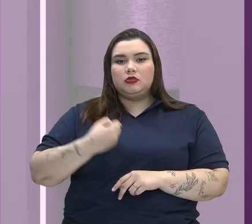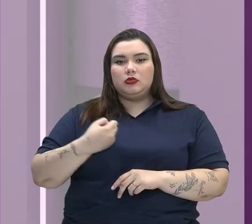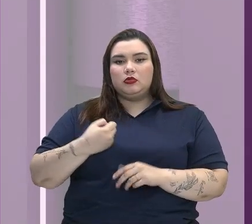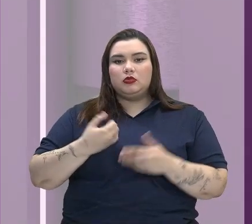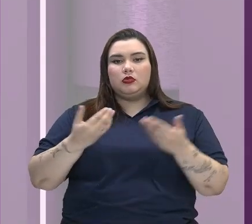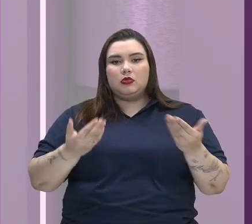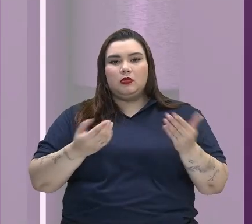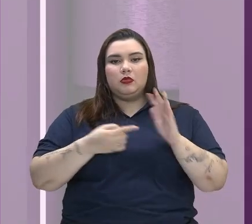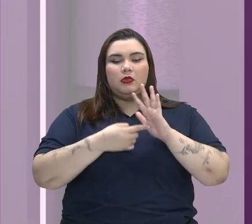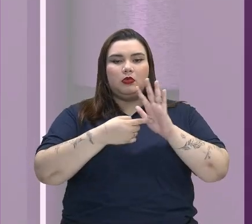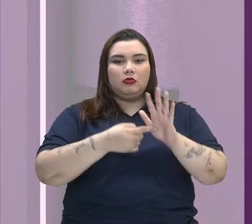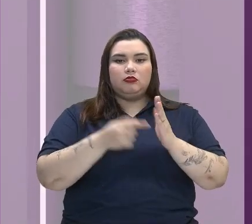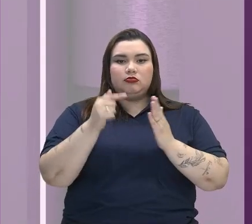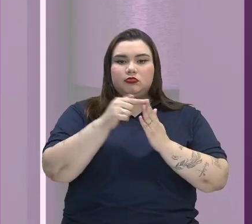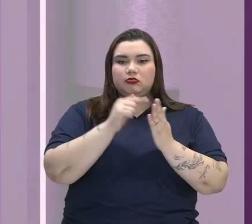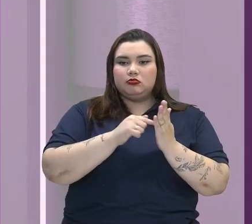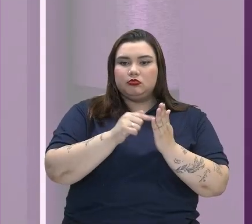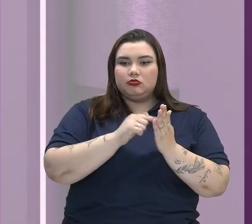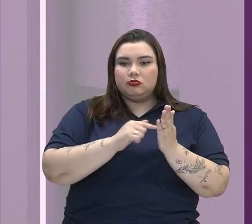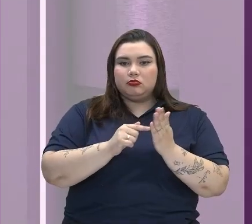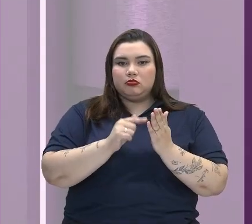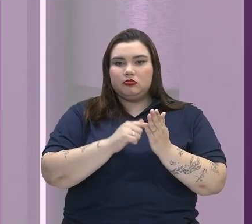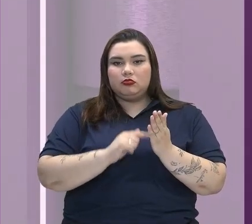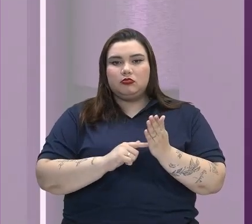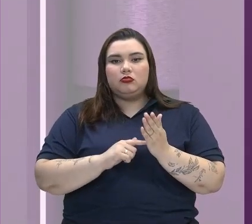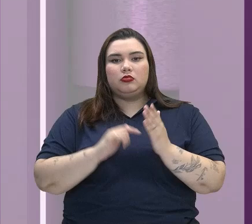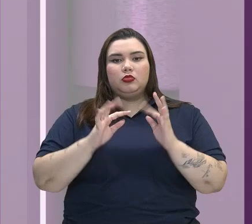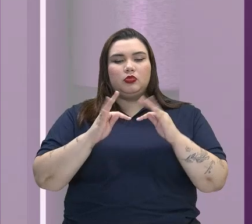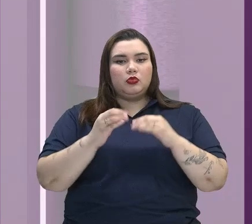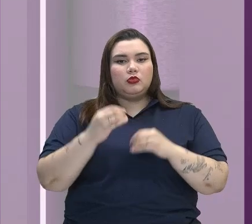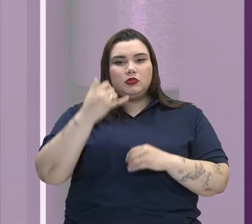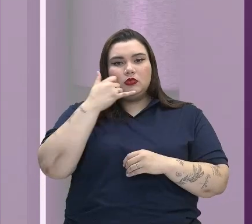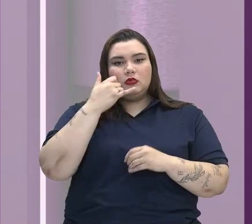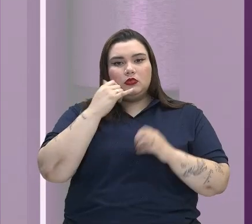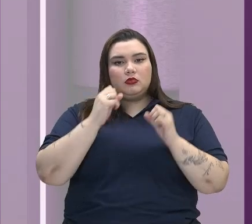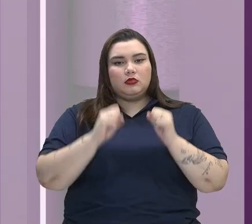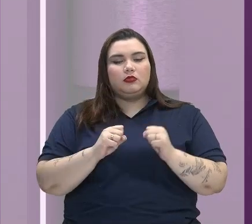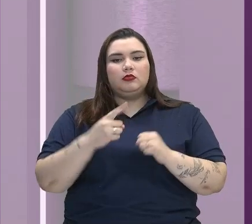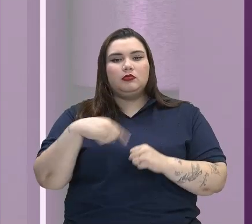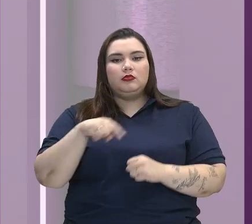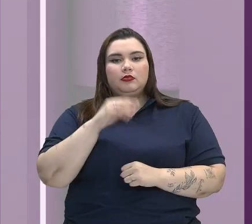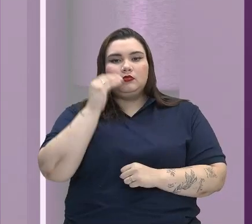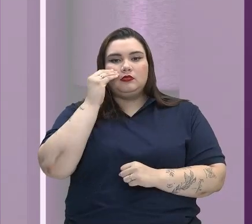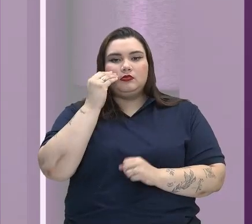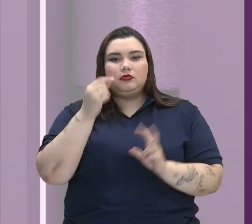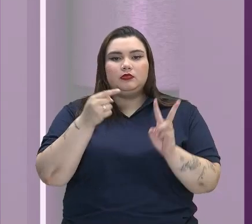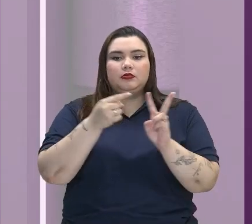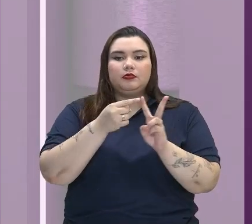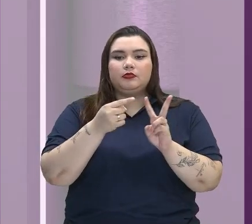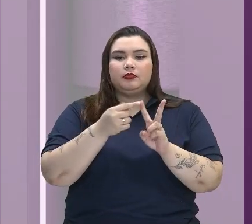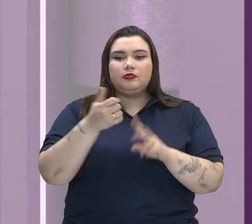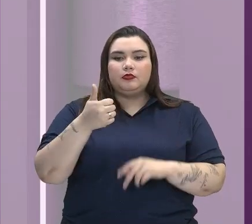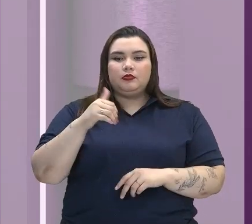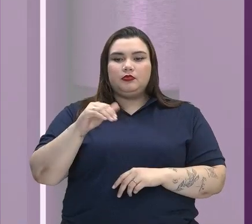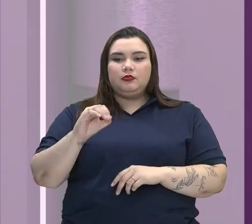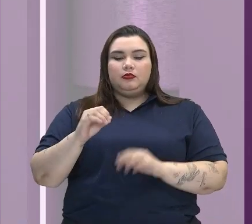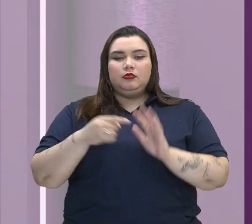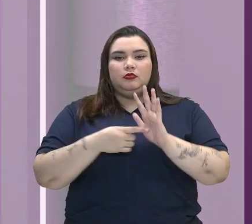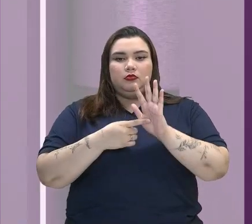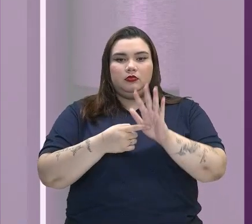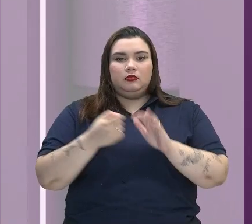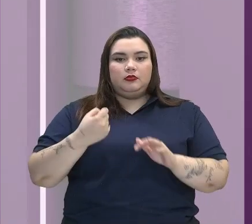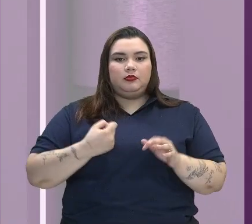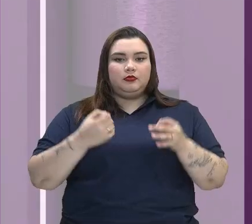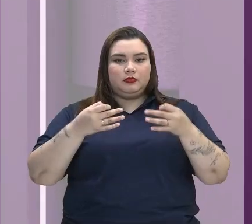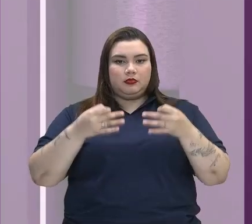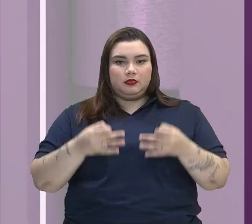a calculadora. Você vai lá na função, todo celular tem, você pode procurar em qualquer calculadora, raiz quadrada de 10, que ele vai lhe dar ali o valor